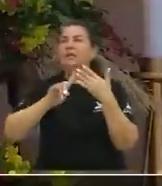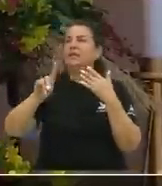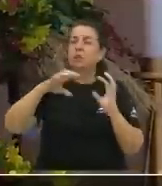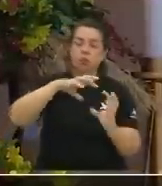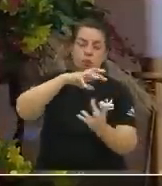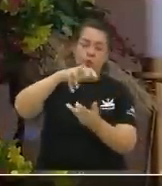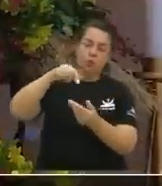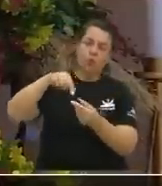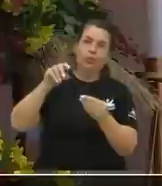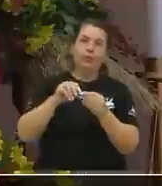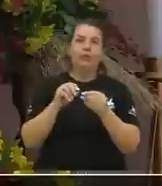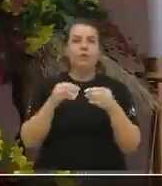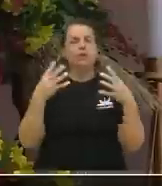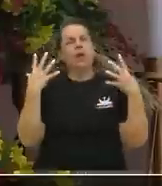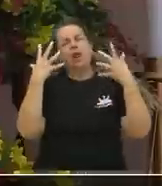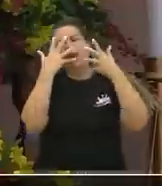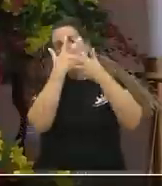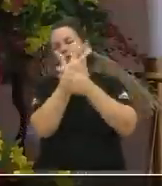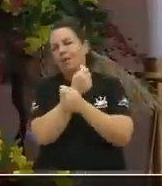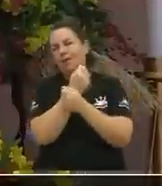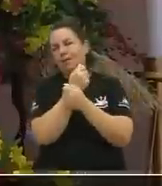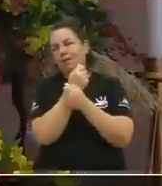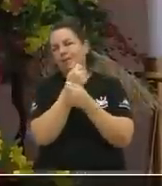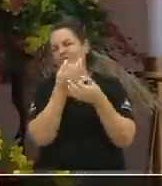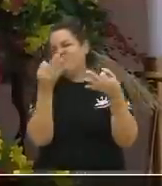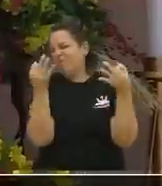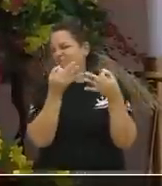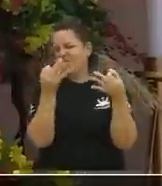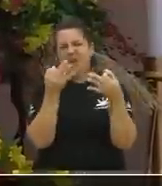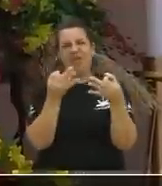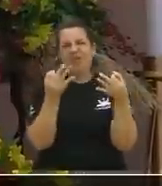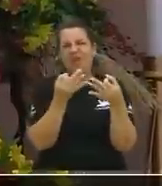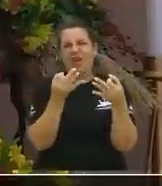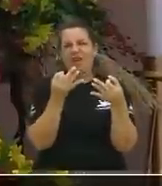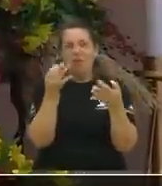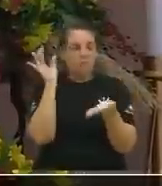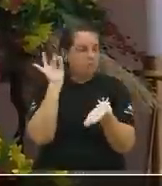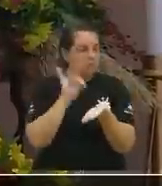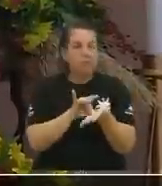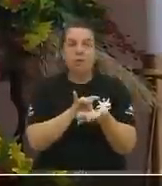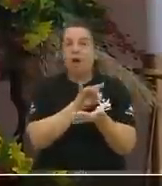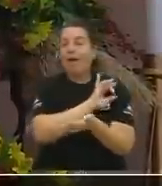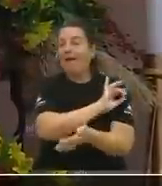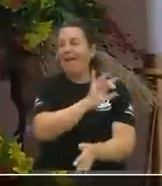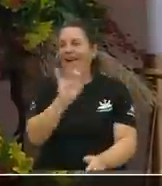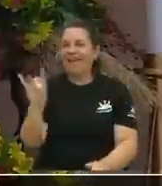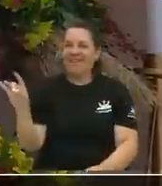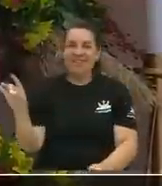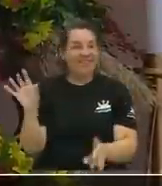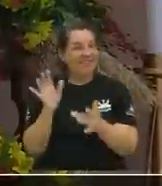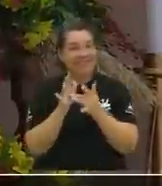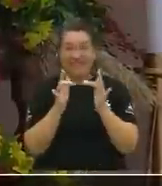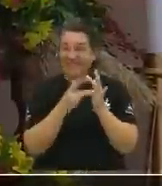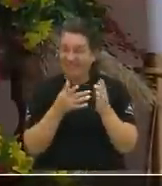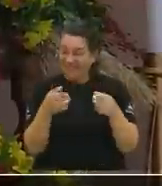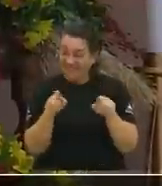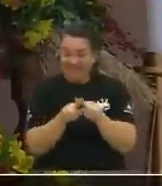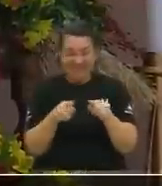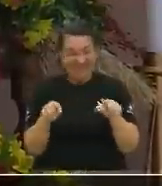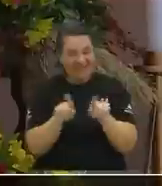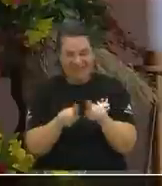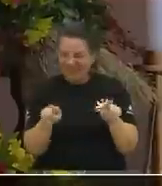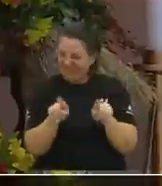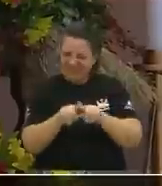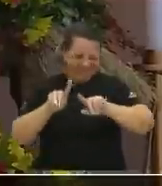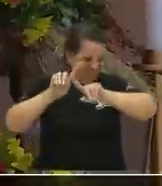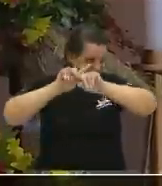mundo lindíssimo, original em cada coisa. Jesus não repete, nem repete